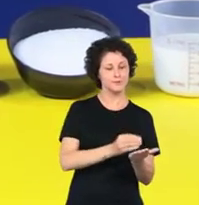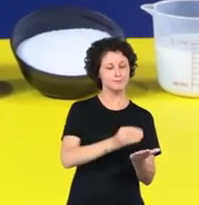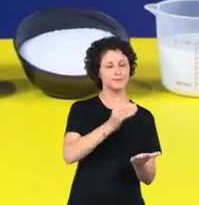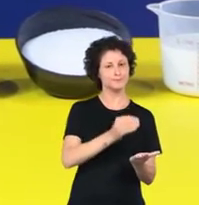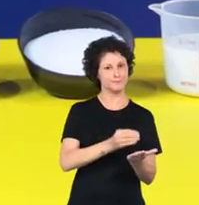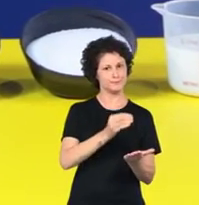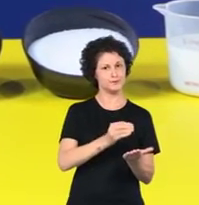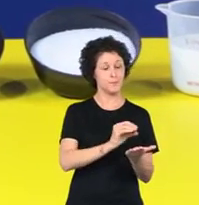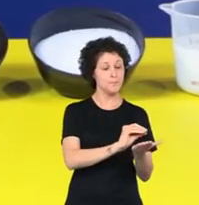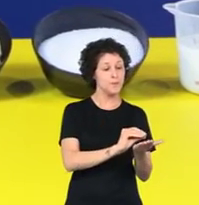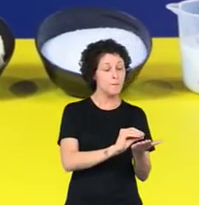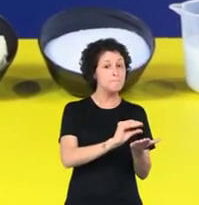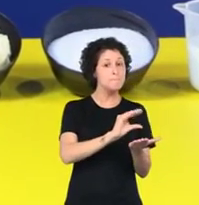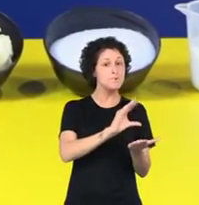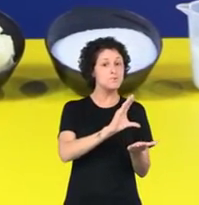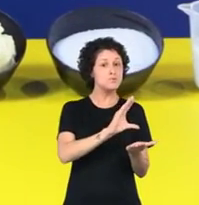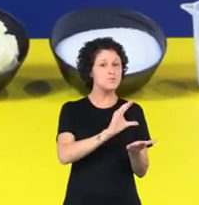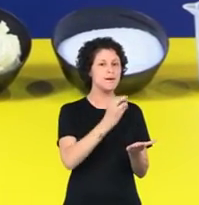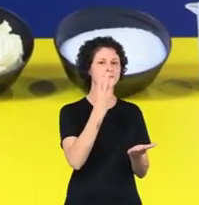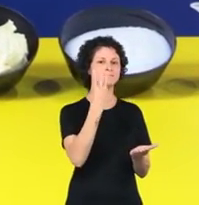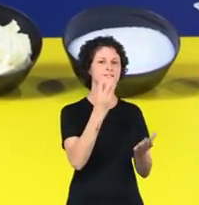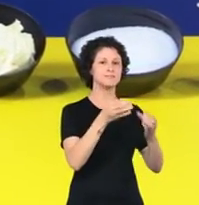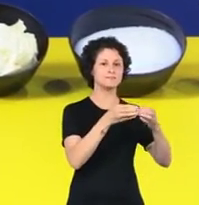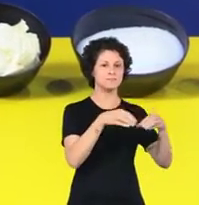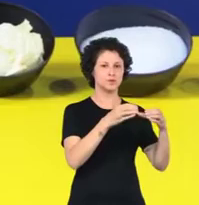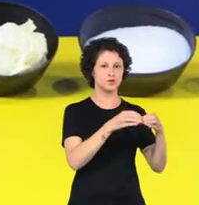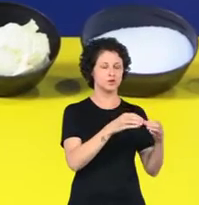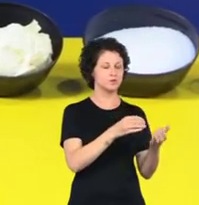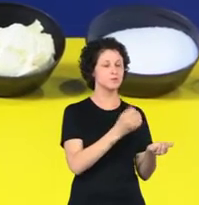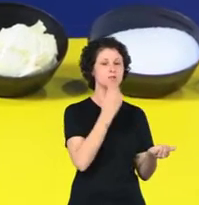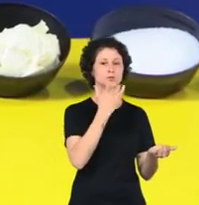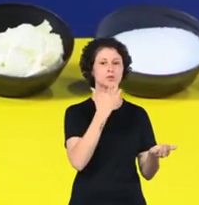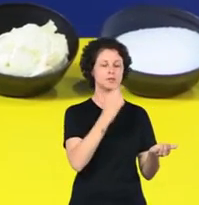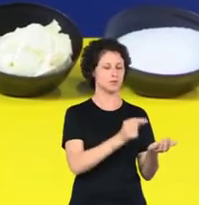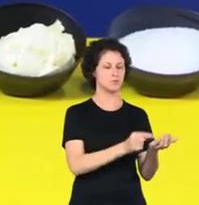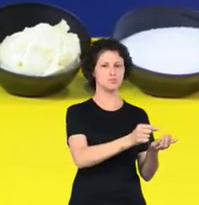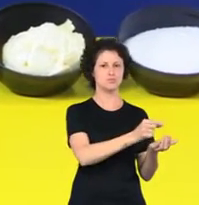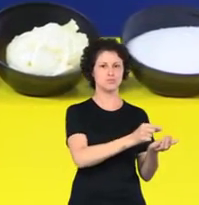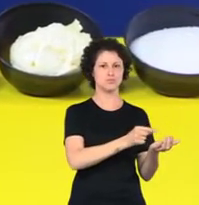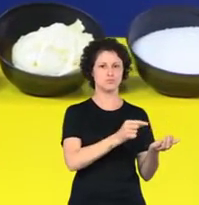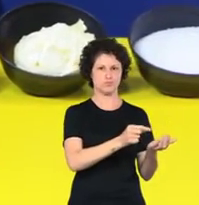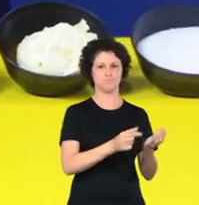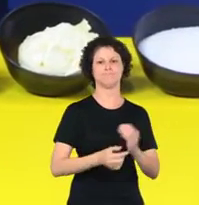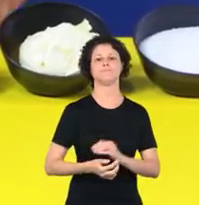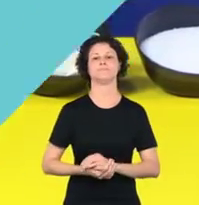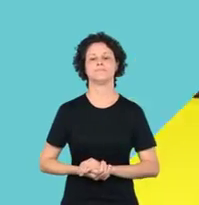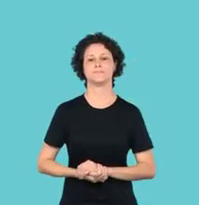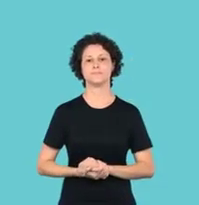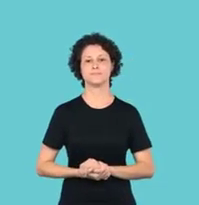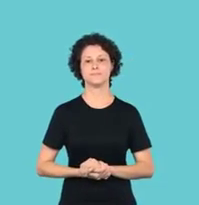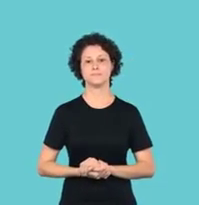trigo, baunilha, o fermento, 3 ovos e corante alimentício.